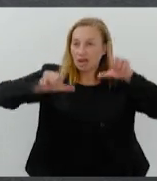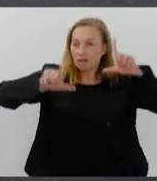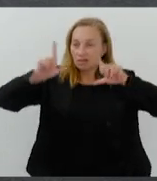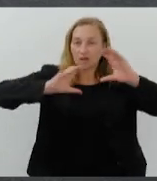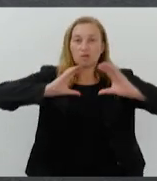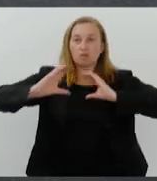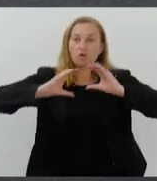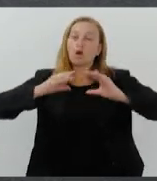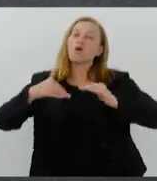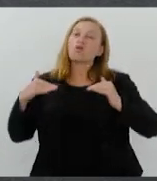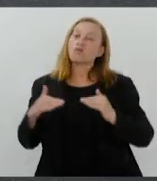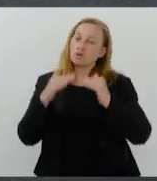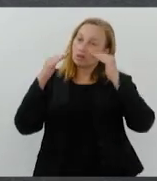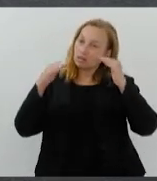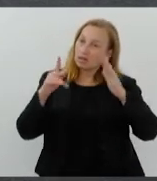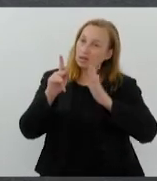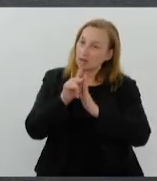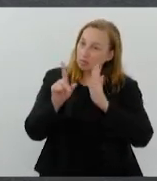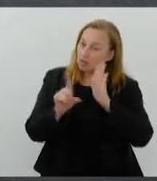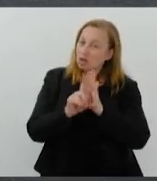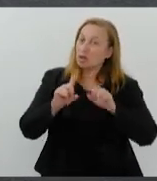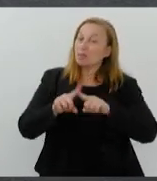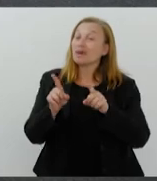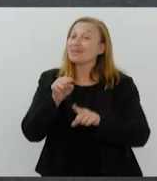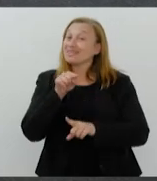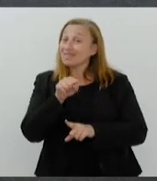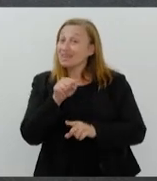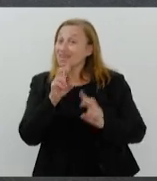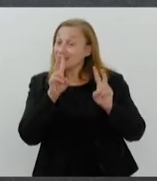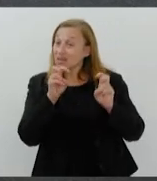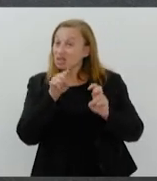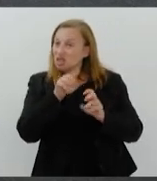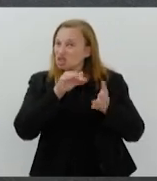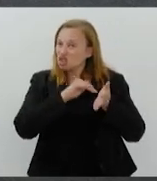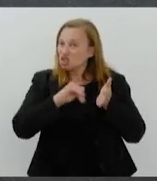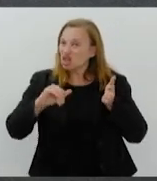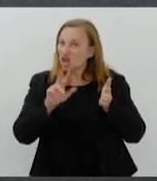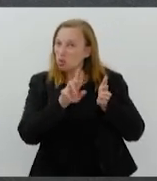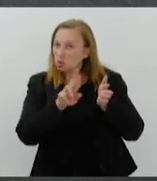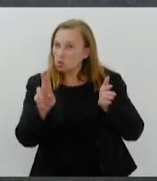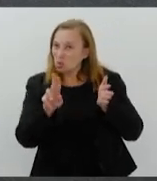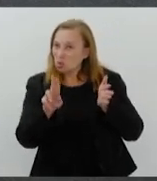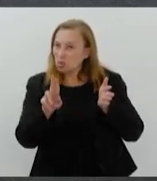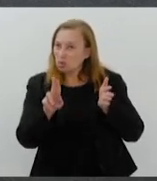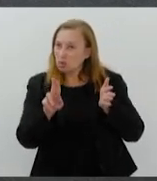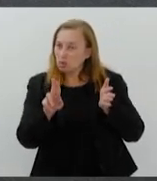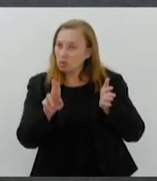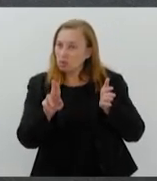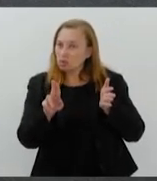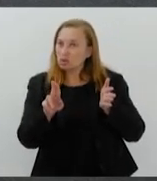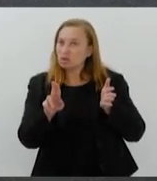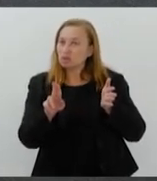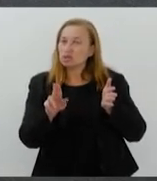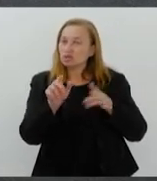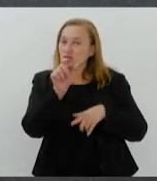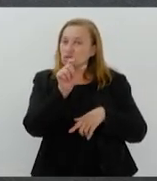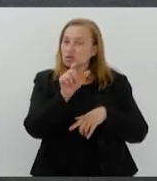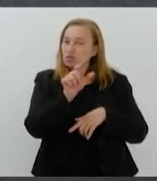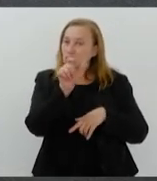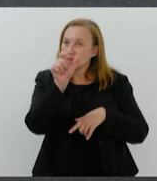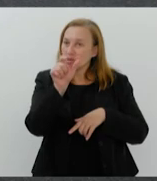votei favorável a projetos, mas, nesse caso, tirar o nome de uma pessoa como Amaro Cavalcante,